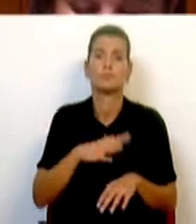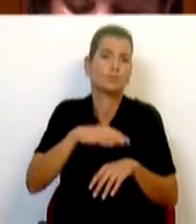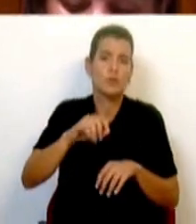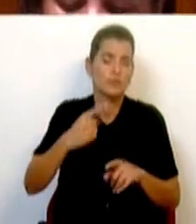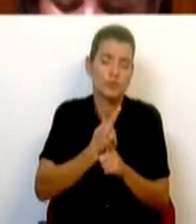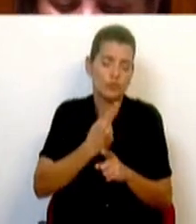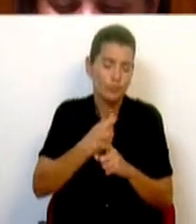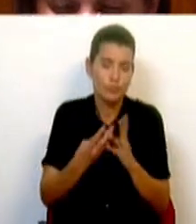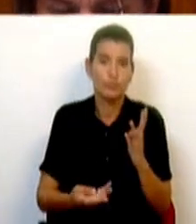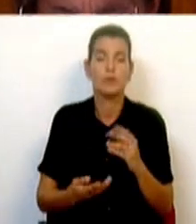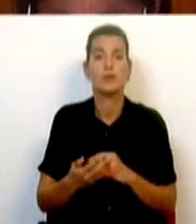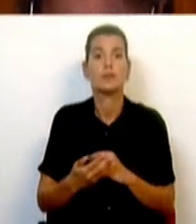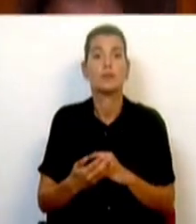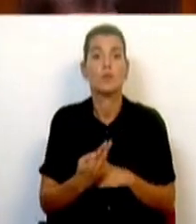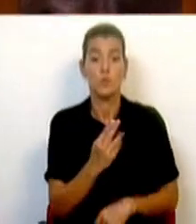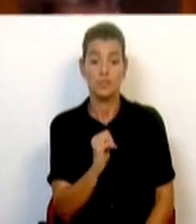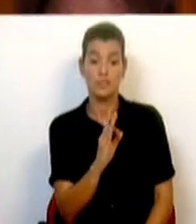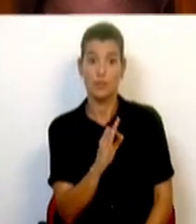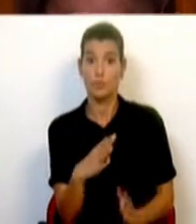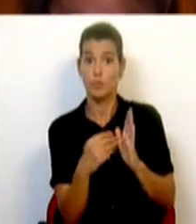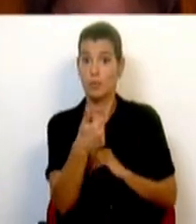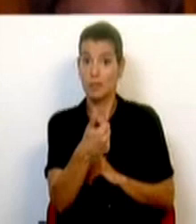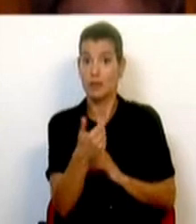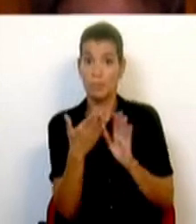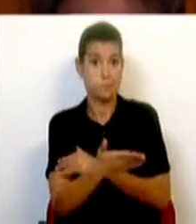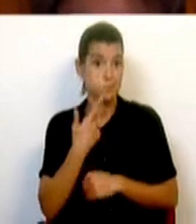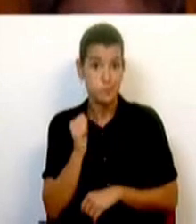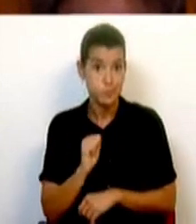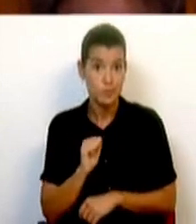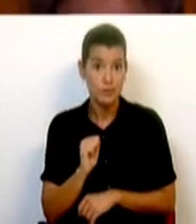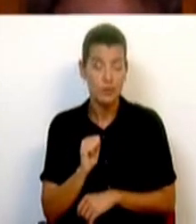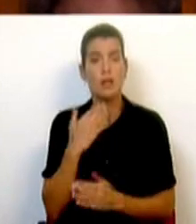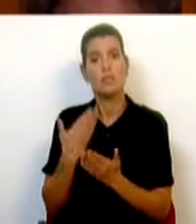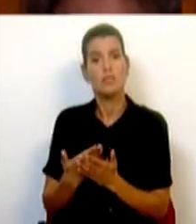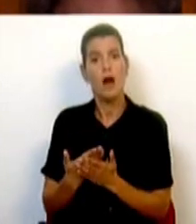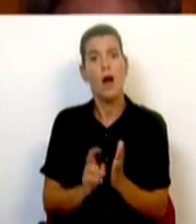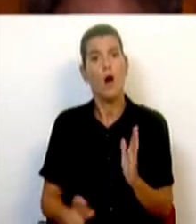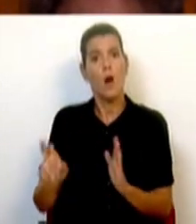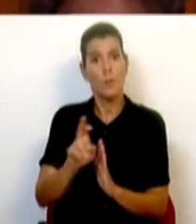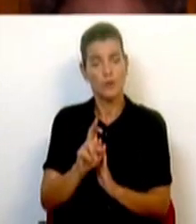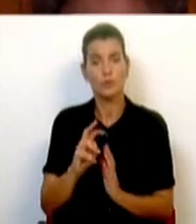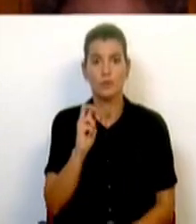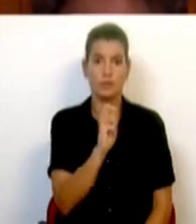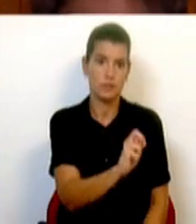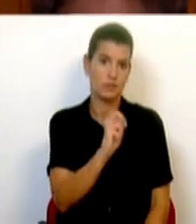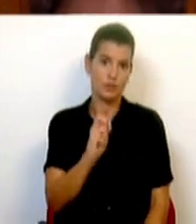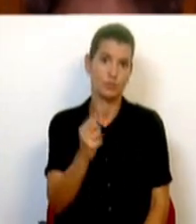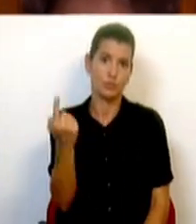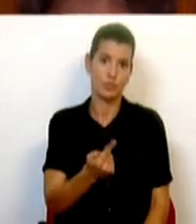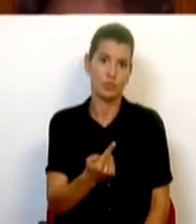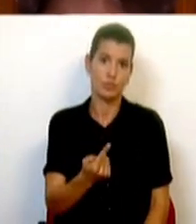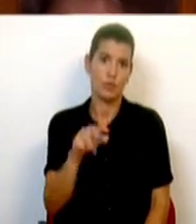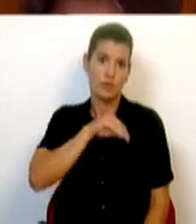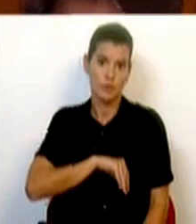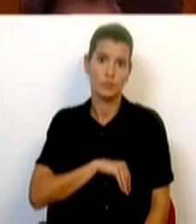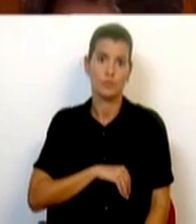diversa, uma USF de modelo B, terão um aumento de 33%.